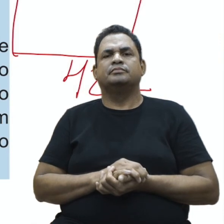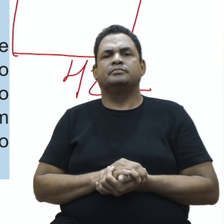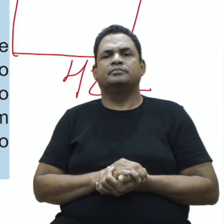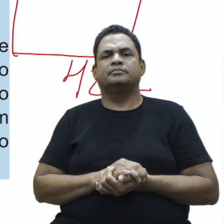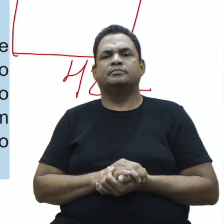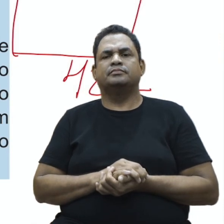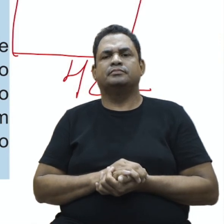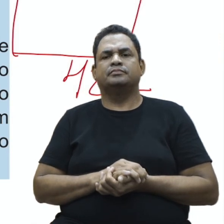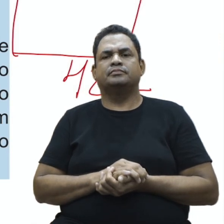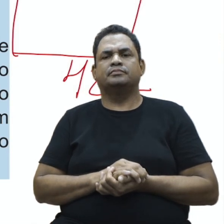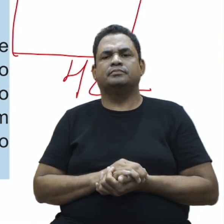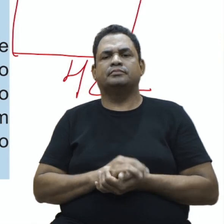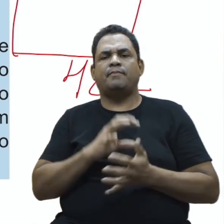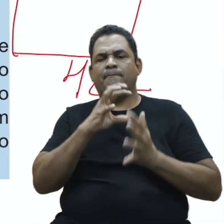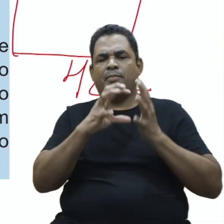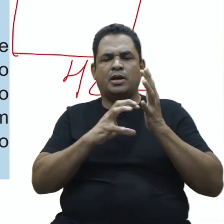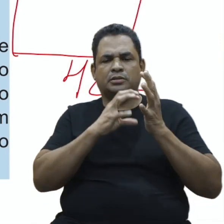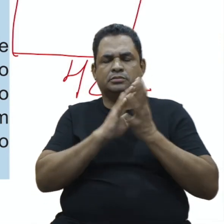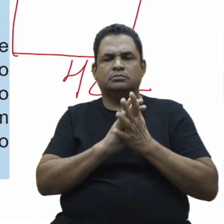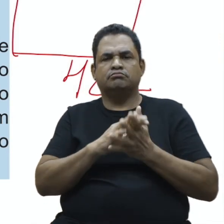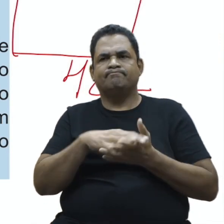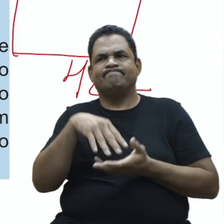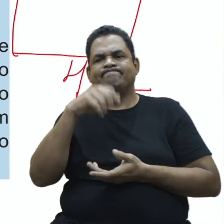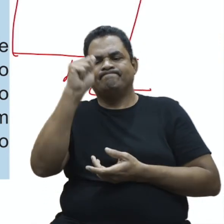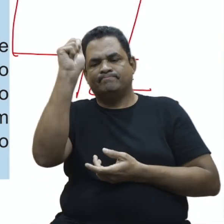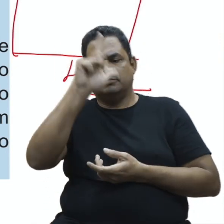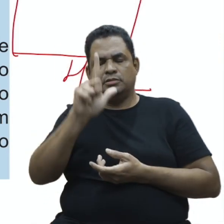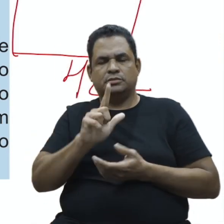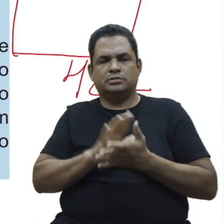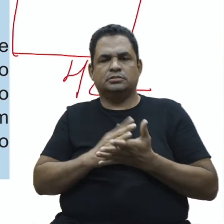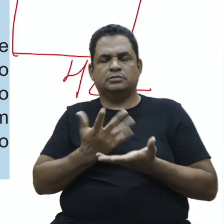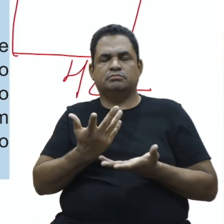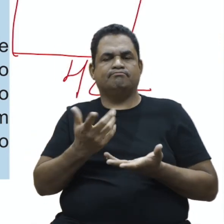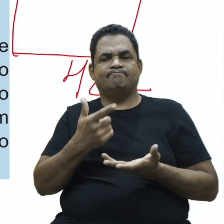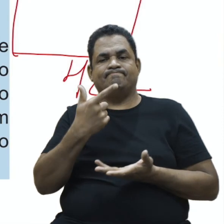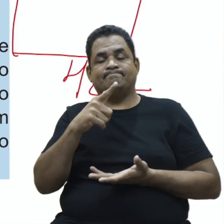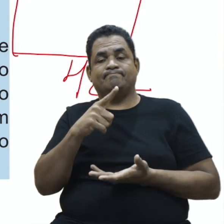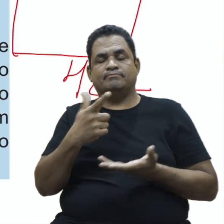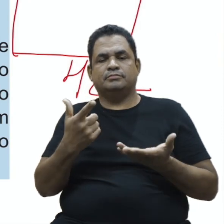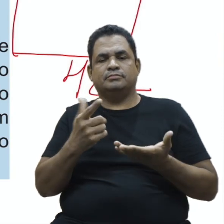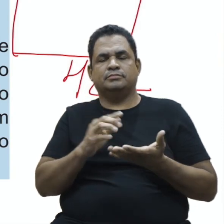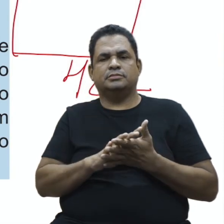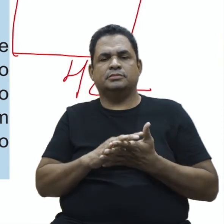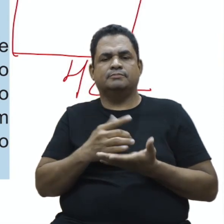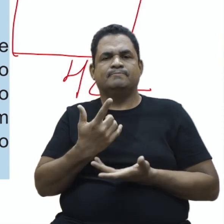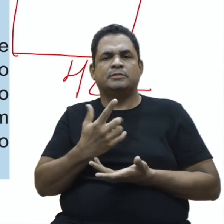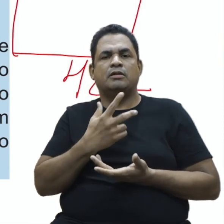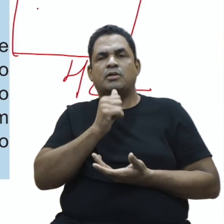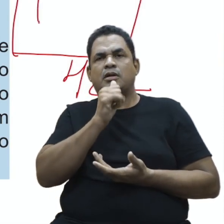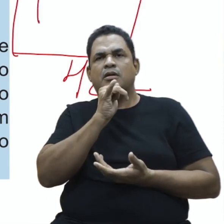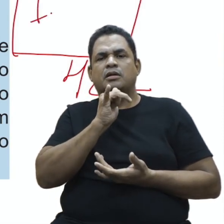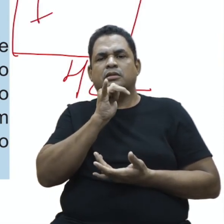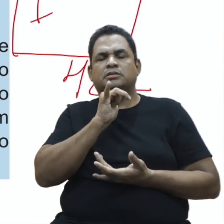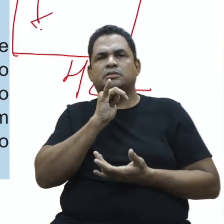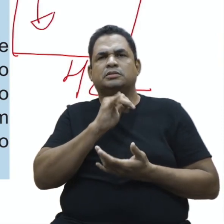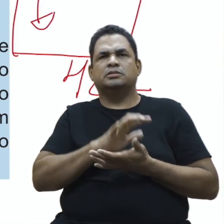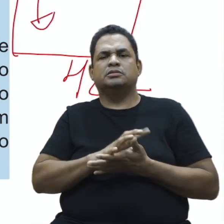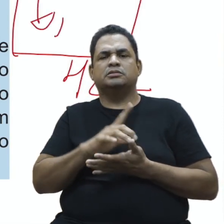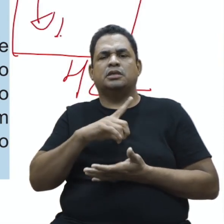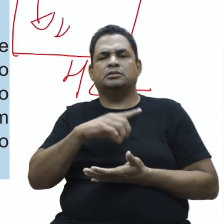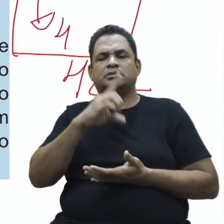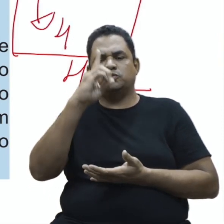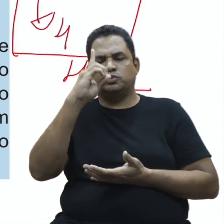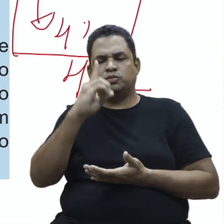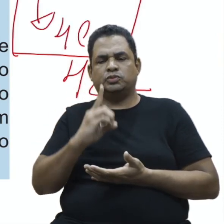sei lá, Partido Azul, que não existe, é só para vocês deixar um exemplo. Partido Azul tem direito